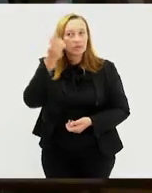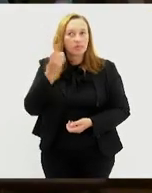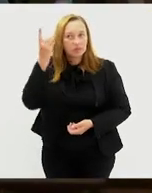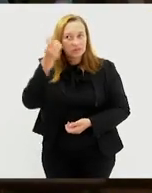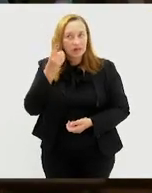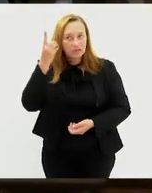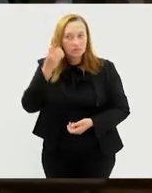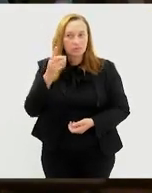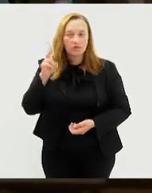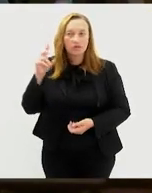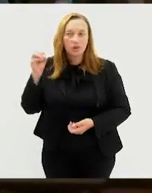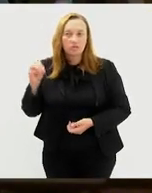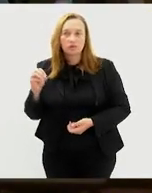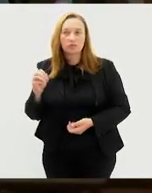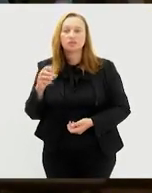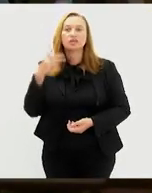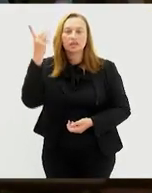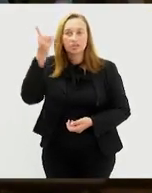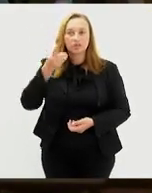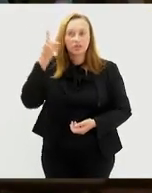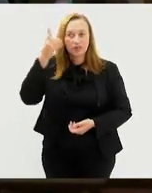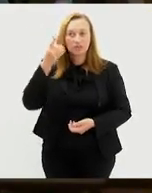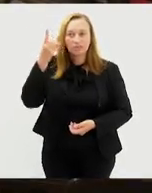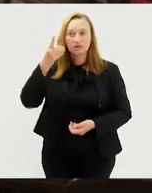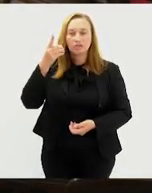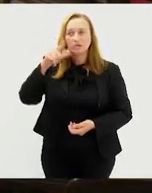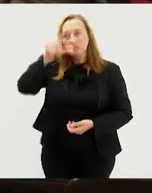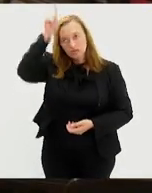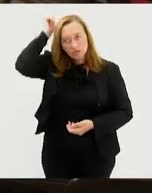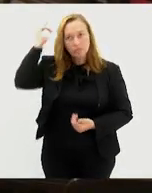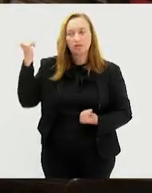Deputado Lu Paulo começa os minutos dele